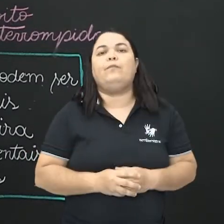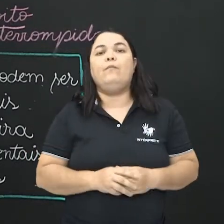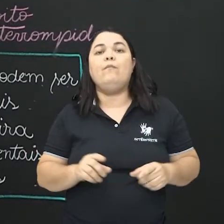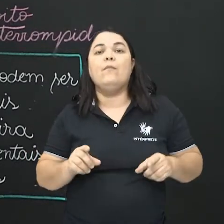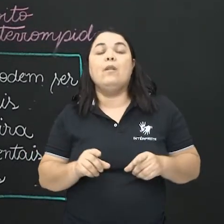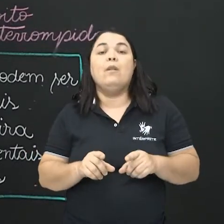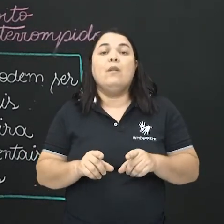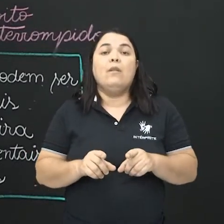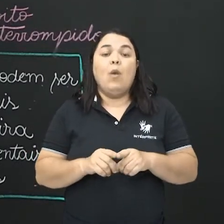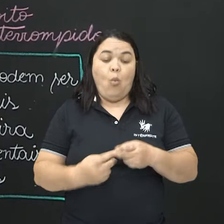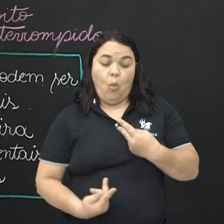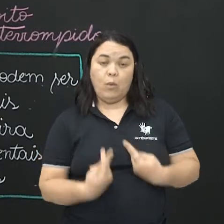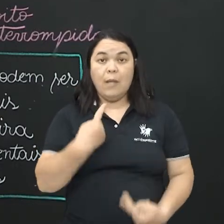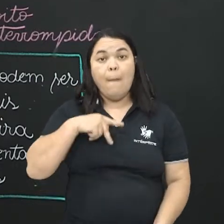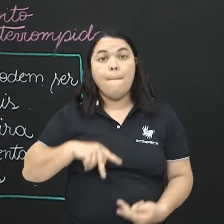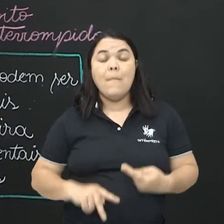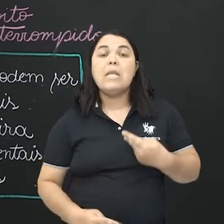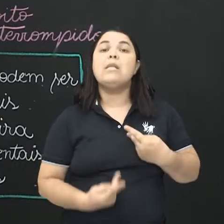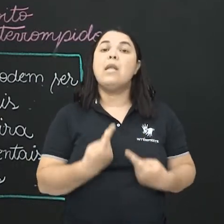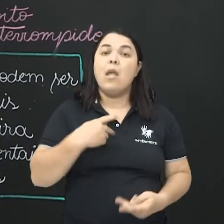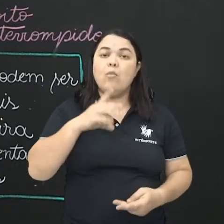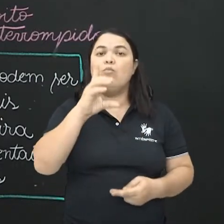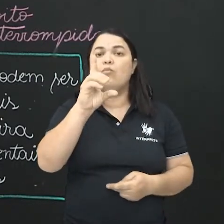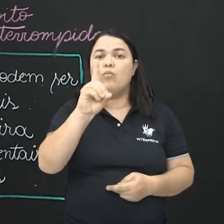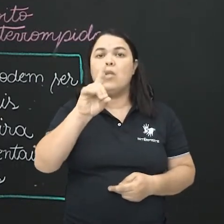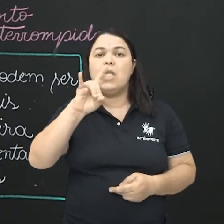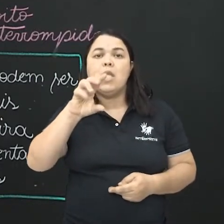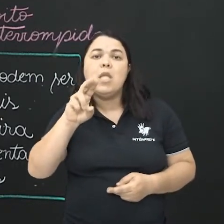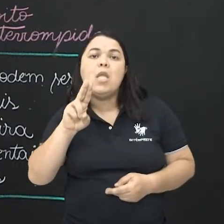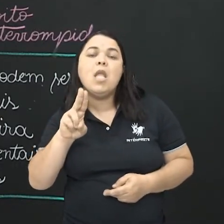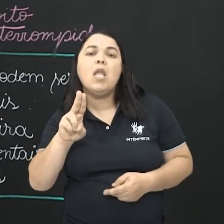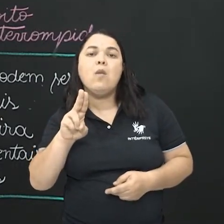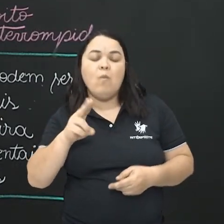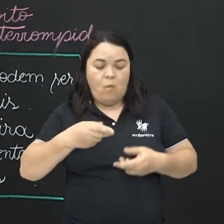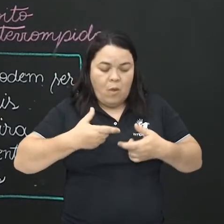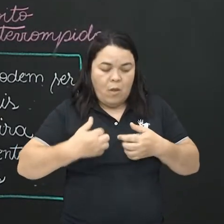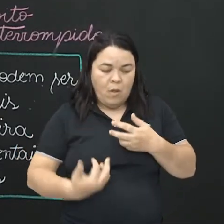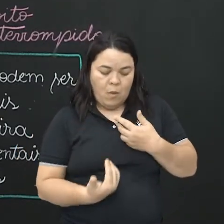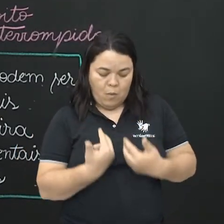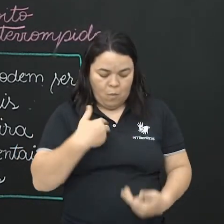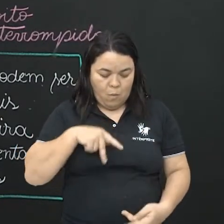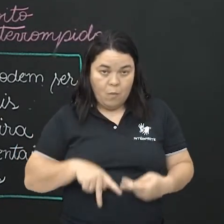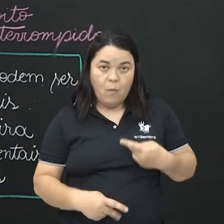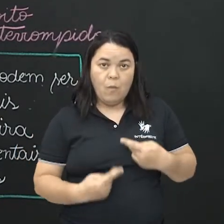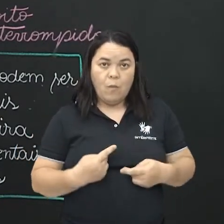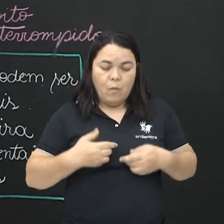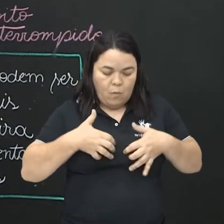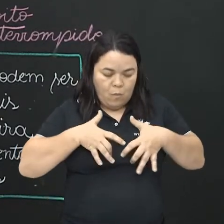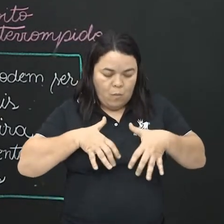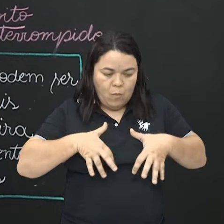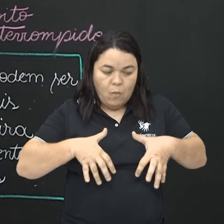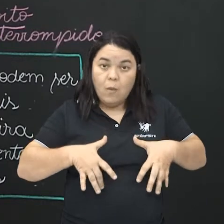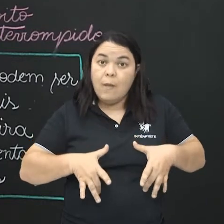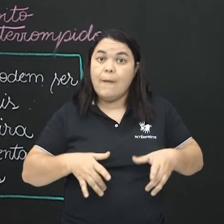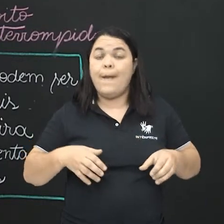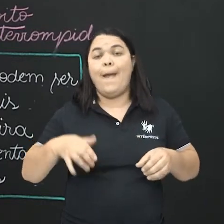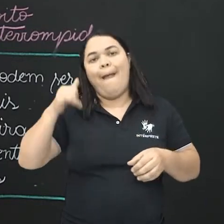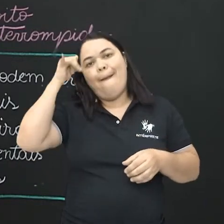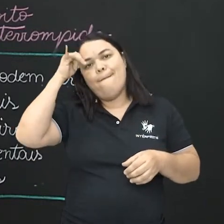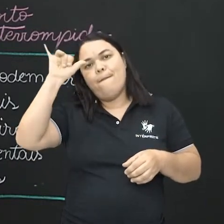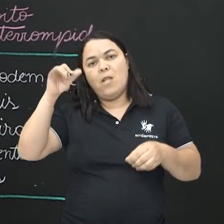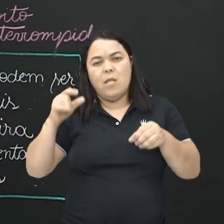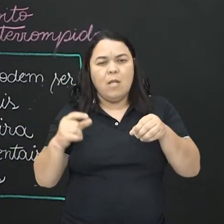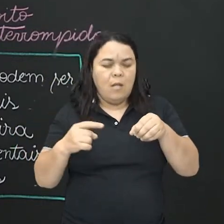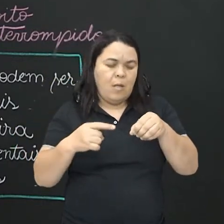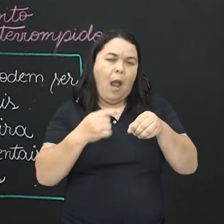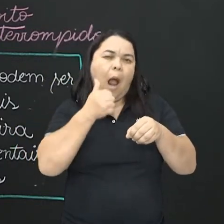liberando ali de forma local esse hormônio aos poucos, evitando então a ovulação. É um procedimento